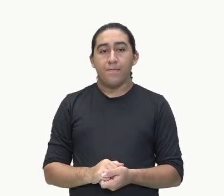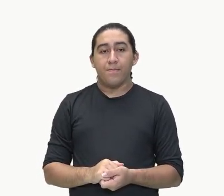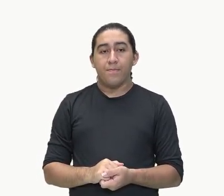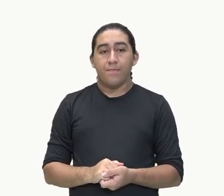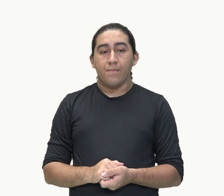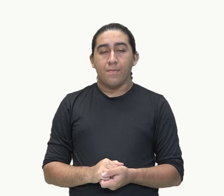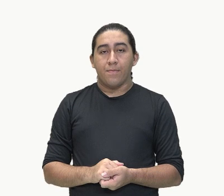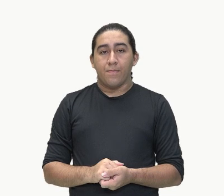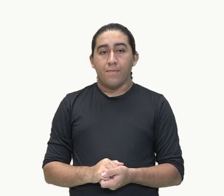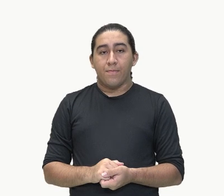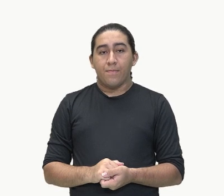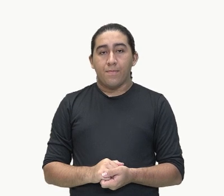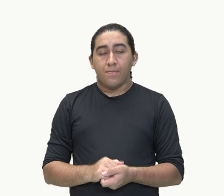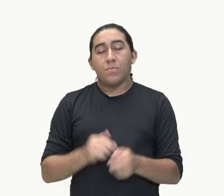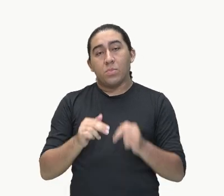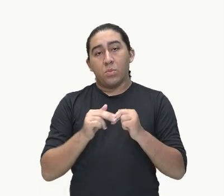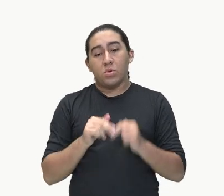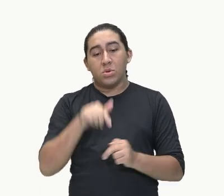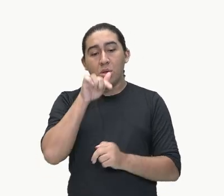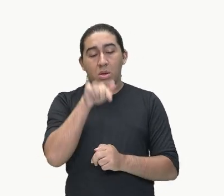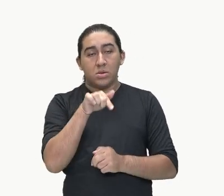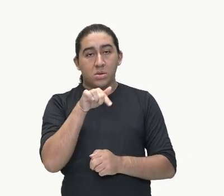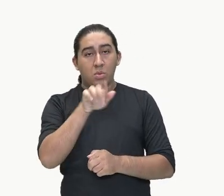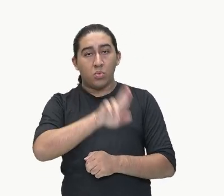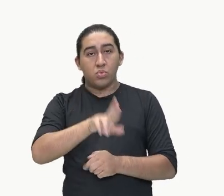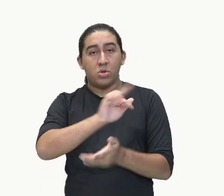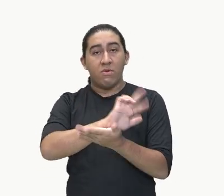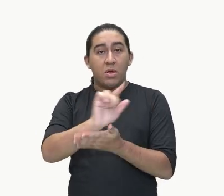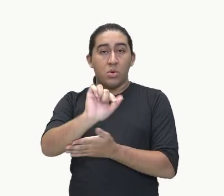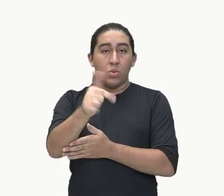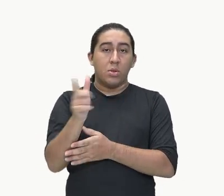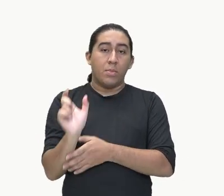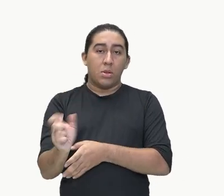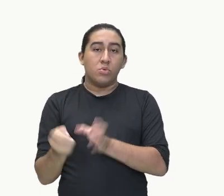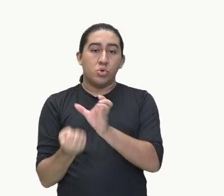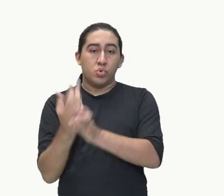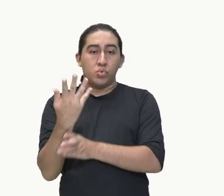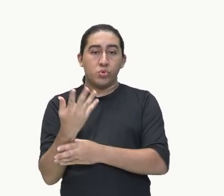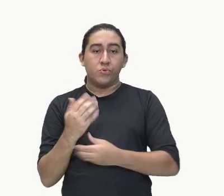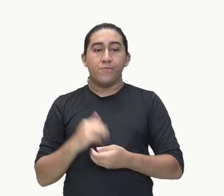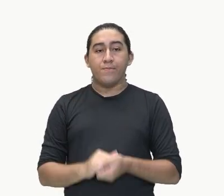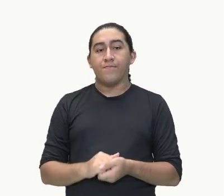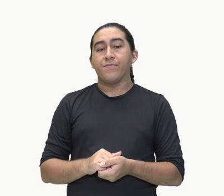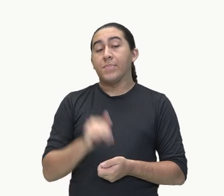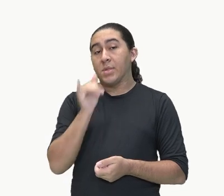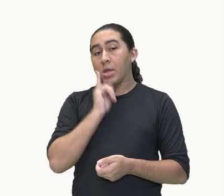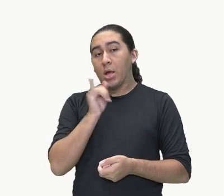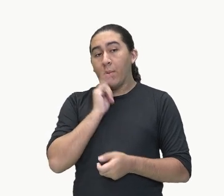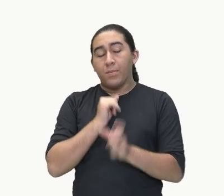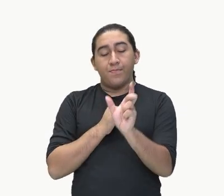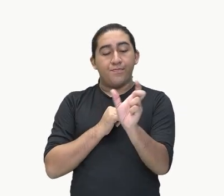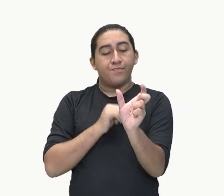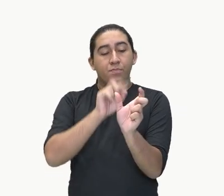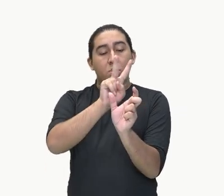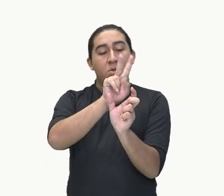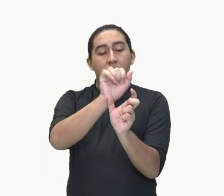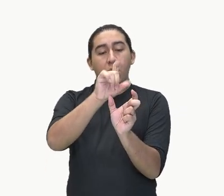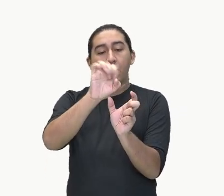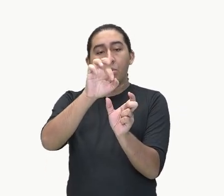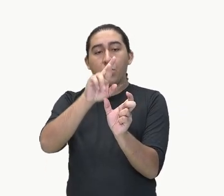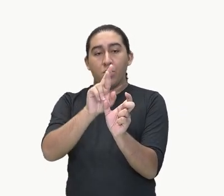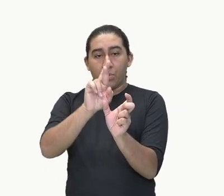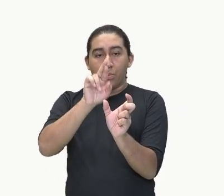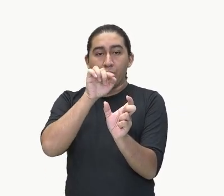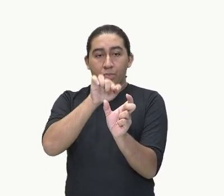você vai criar novas palavras. Tem um valor, aqui eu tenho um valor, Tem